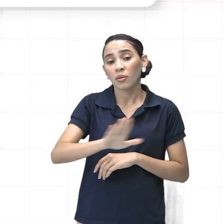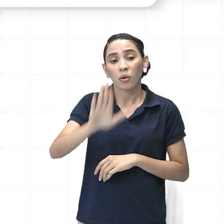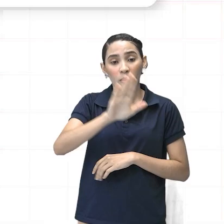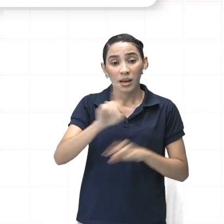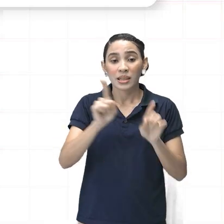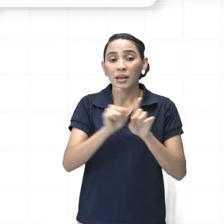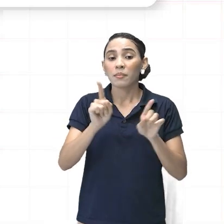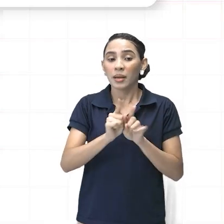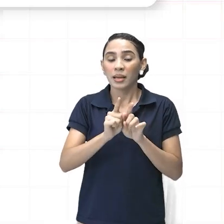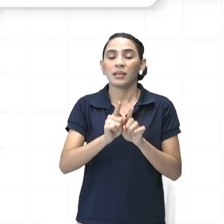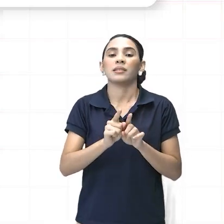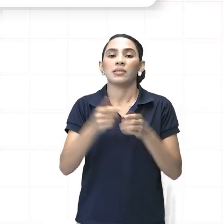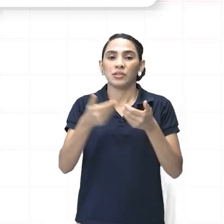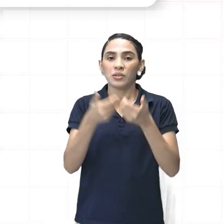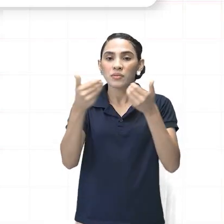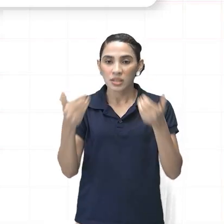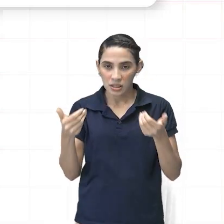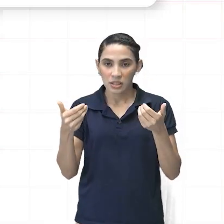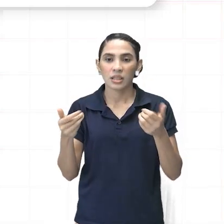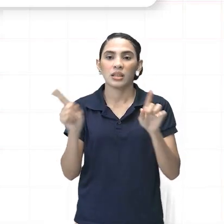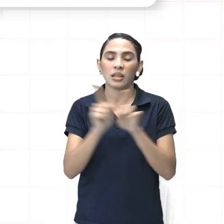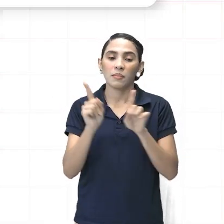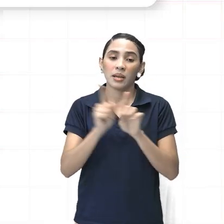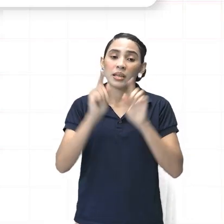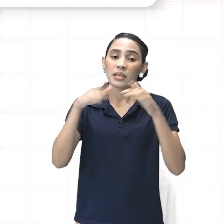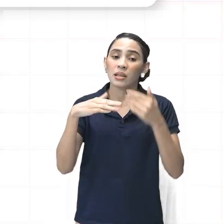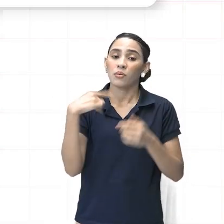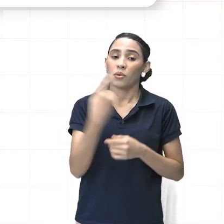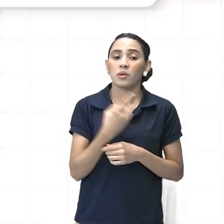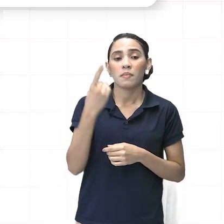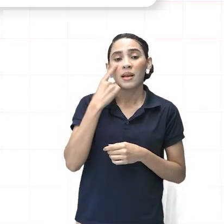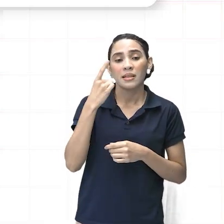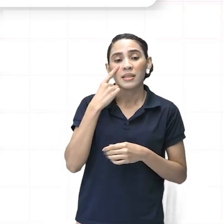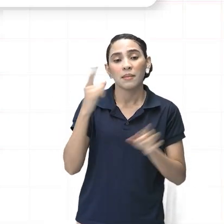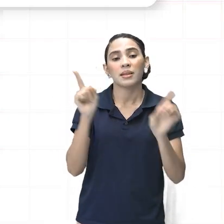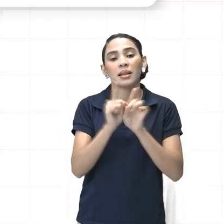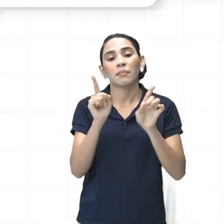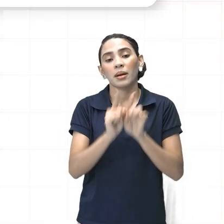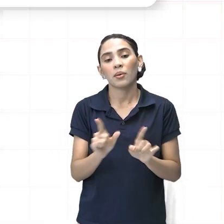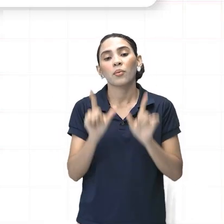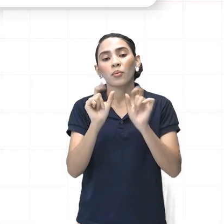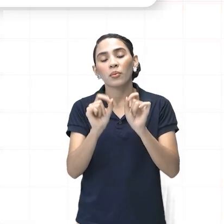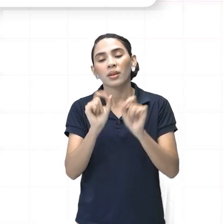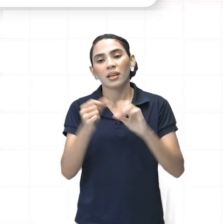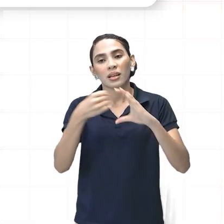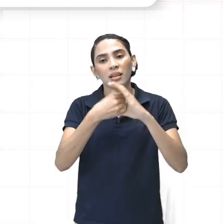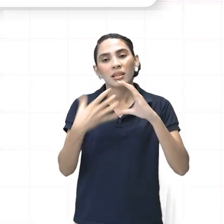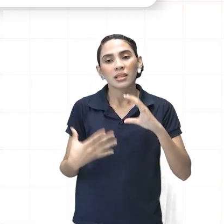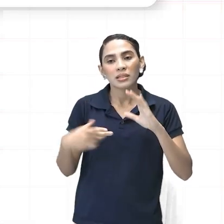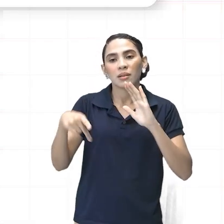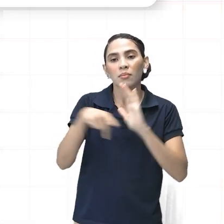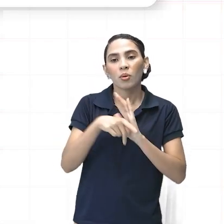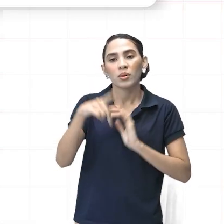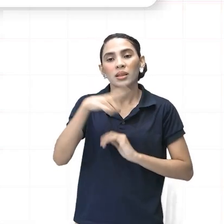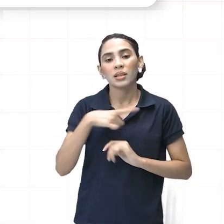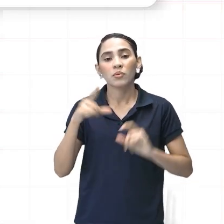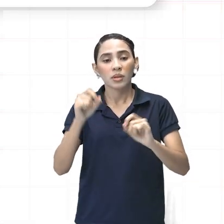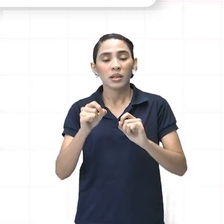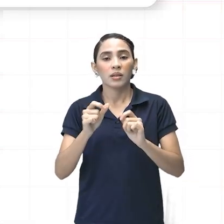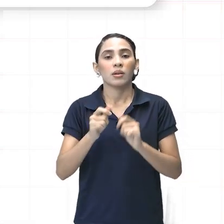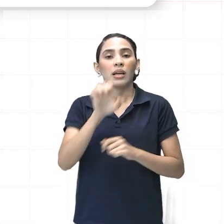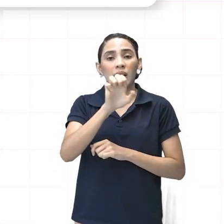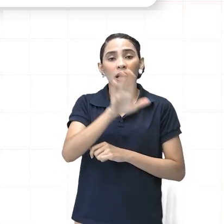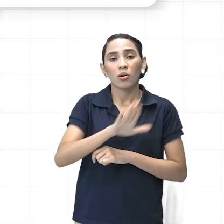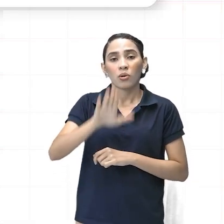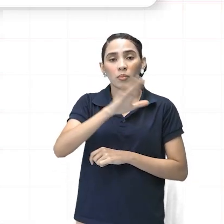ela acaba também sendo dividida, tá? Então, a gente observa também aí essas características de ter uma